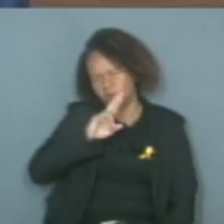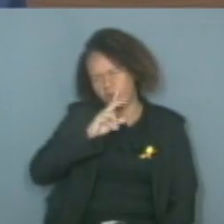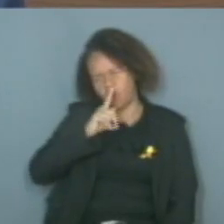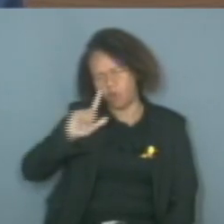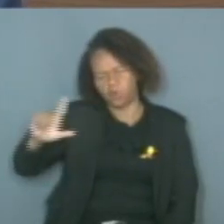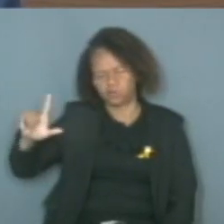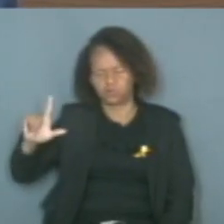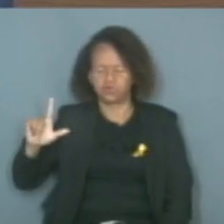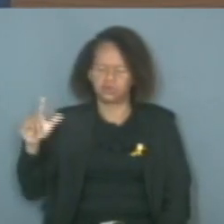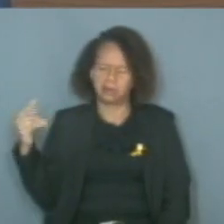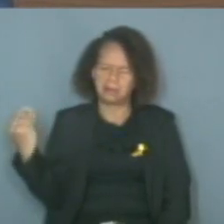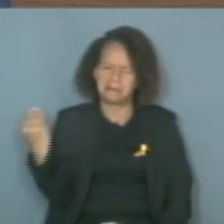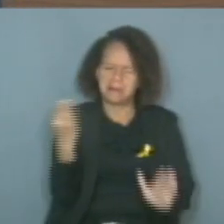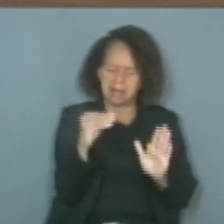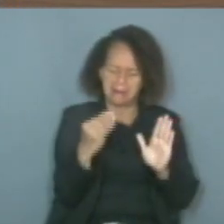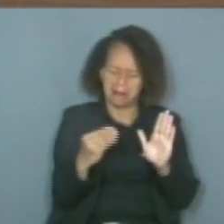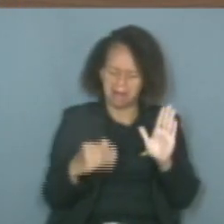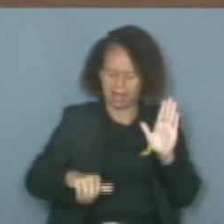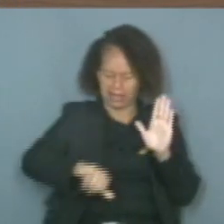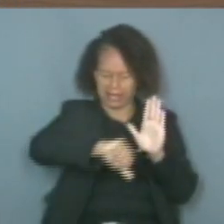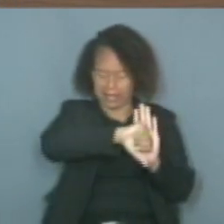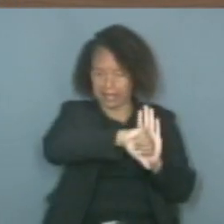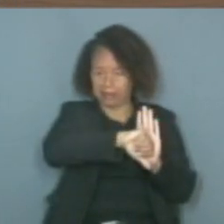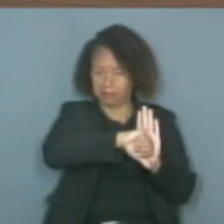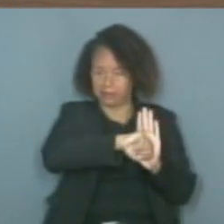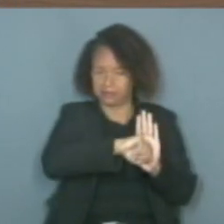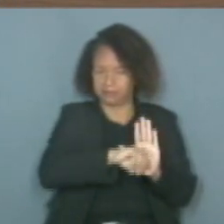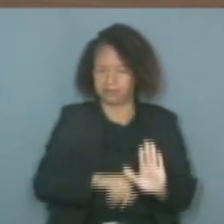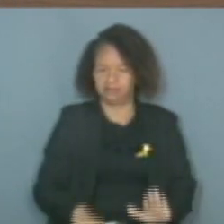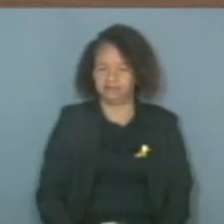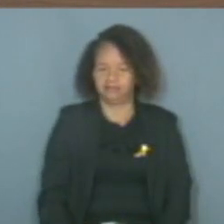ali colocaram como criminosos.